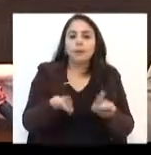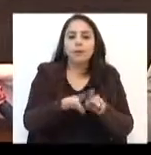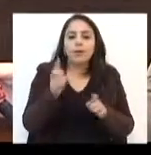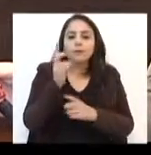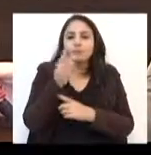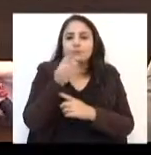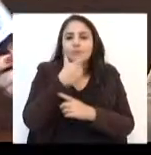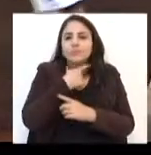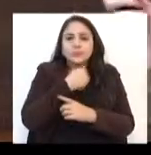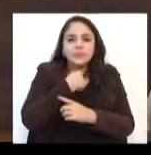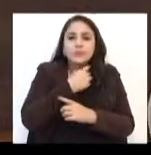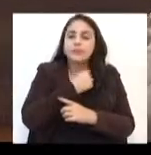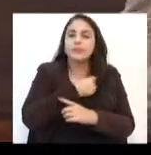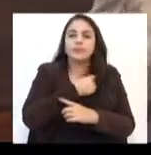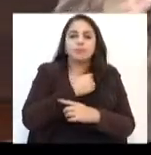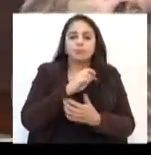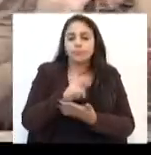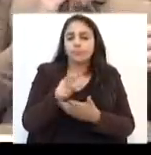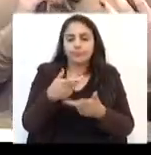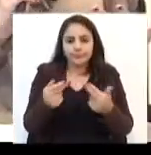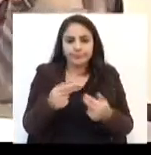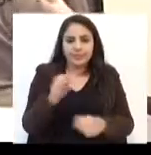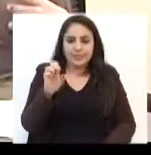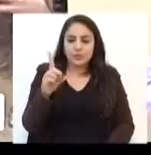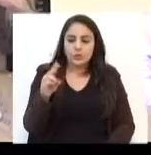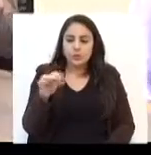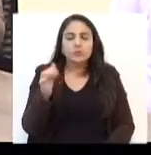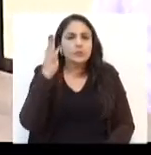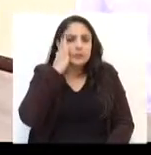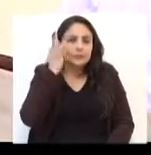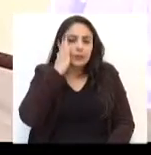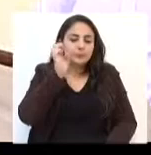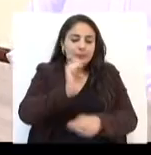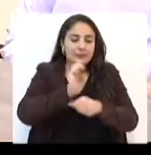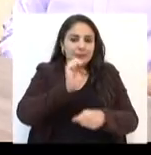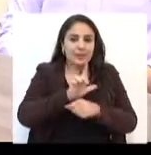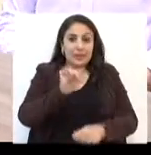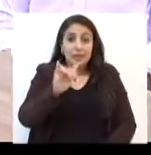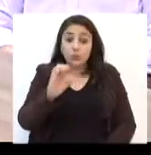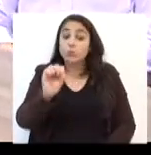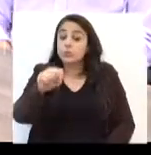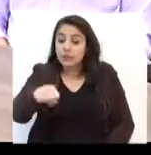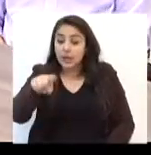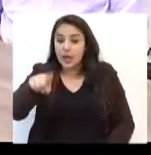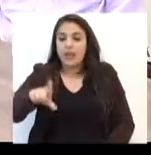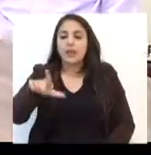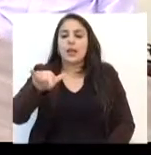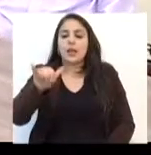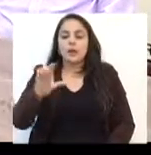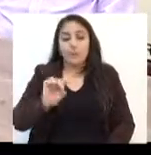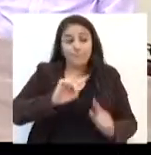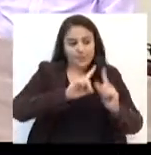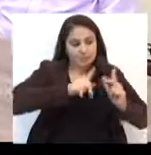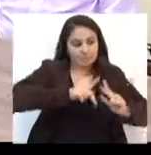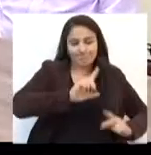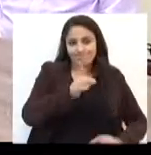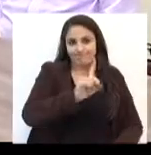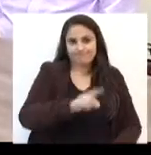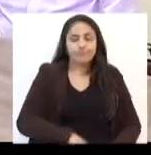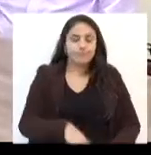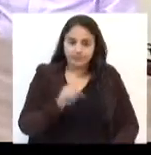na violência. Vereador Eduardo, a gente tem que levar em consideração que o Estado, sim, é laico, mas as pessoas